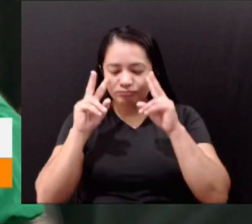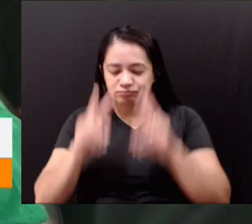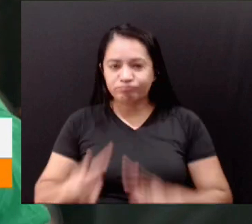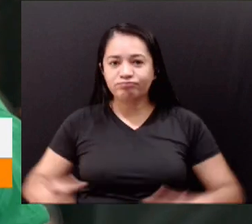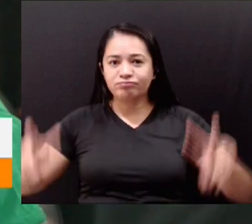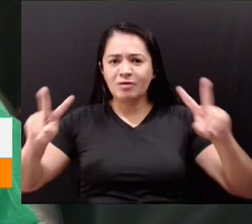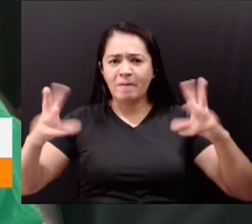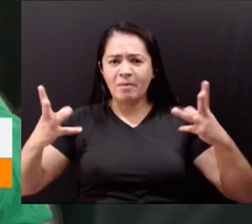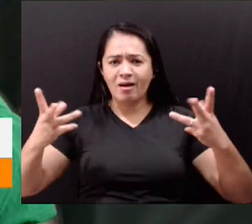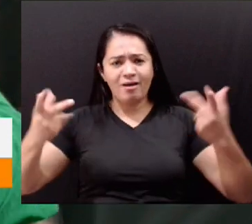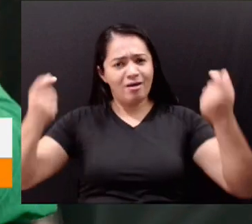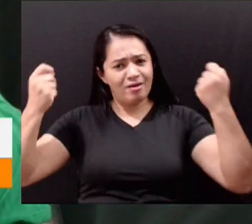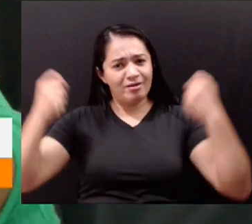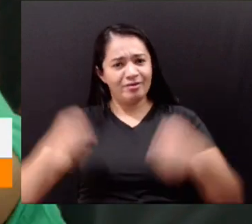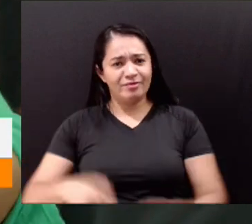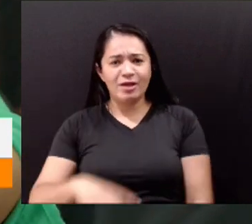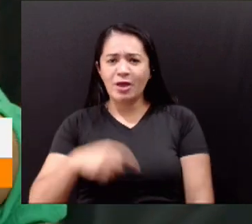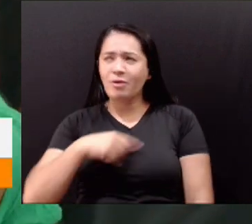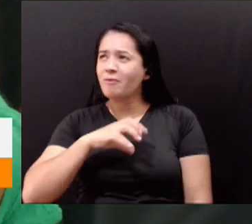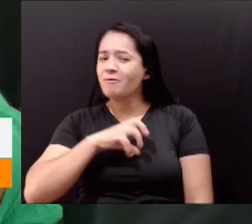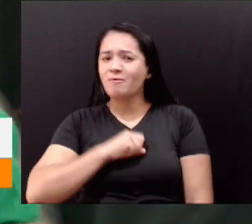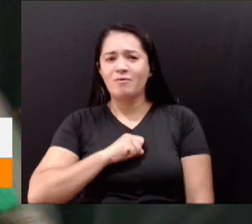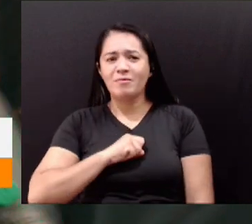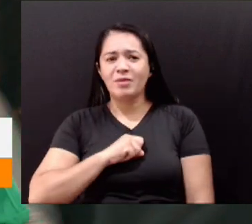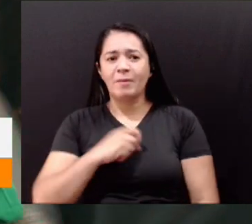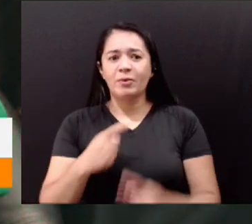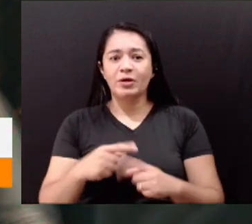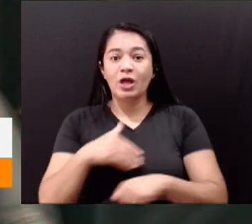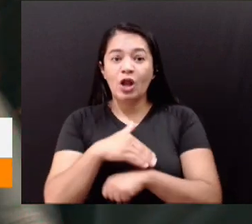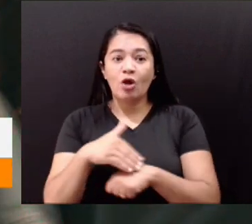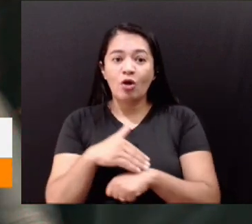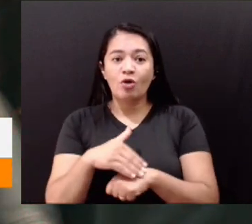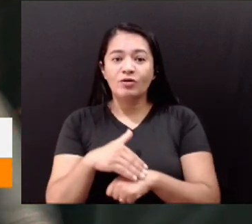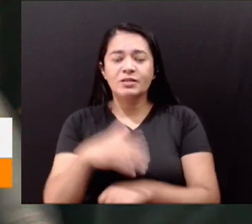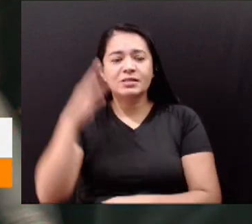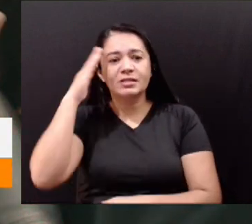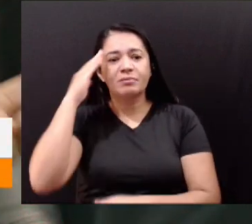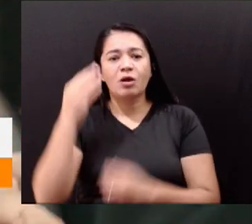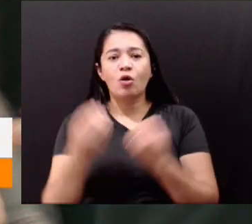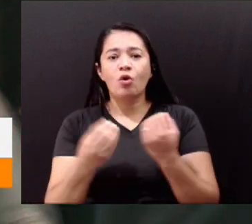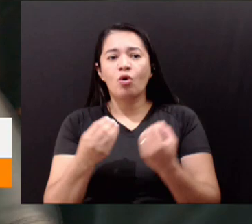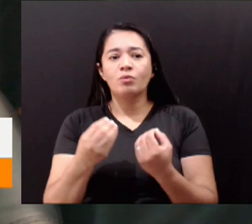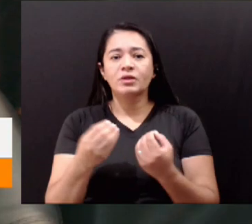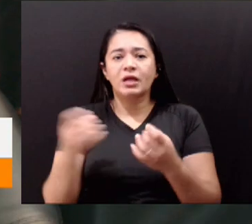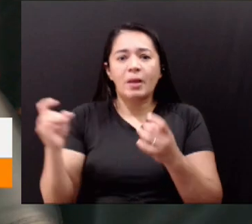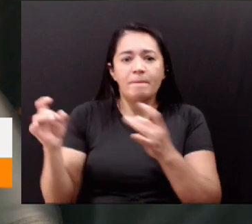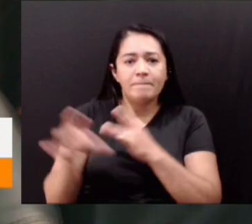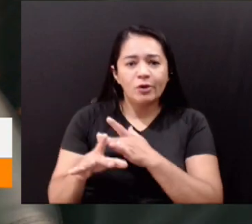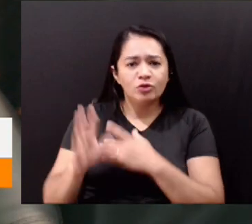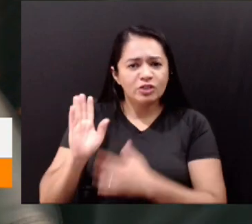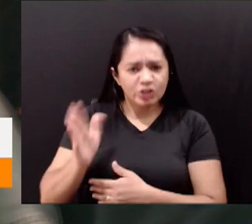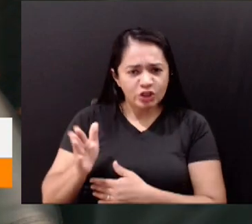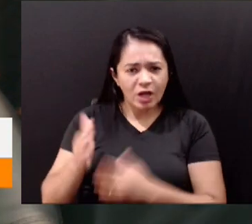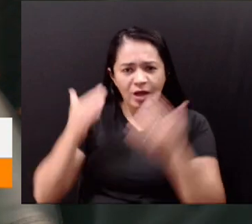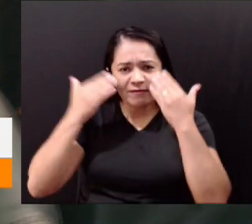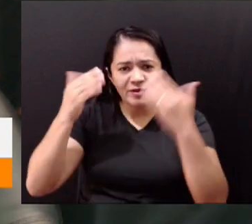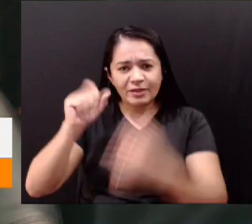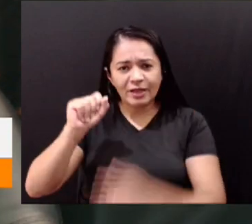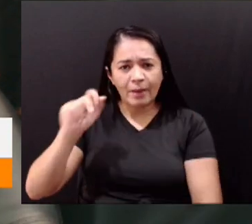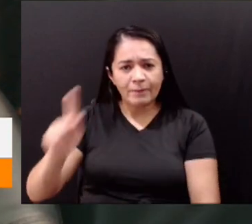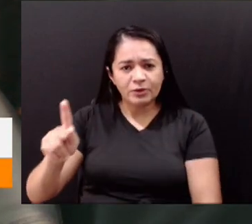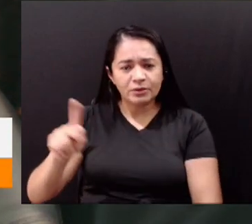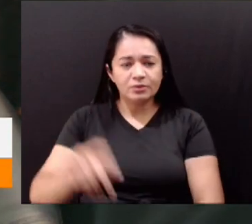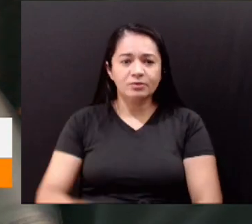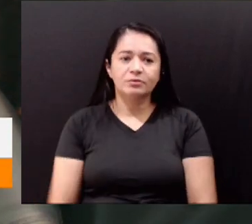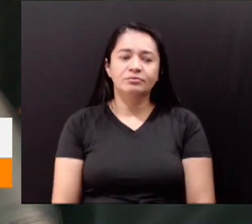Eu adorei o material, porque ele conversou com as pessoas para saber se elas estão prontas para enfrentar a aposentadoria. O